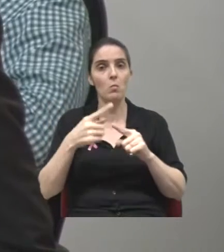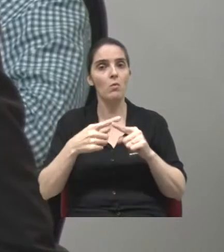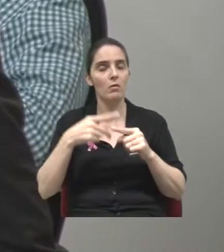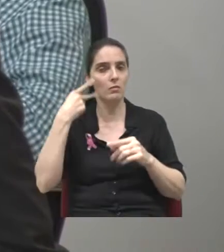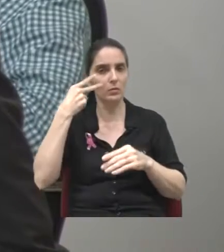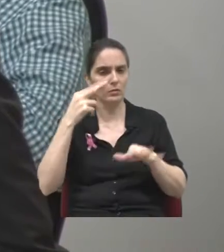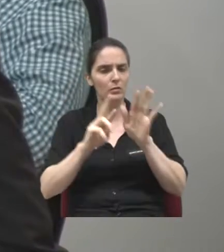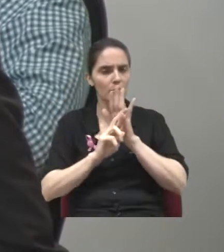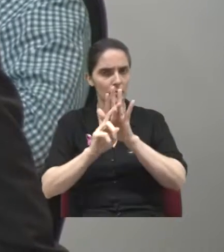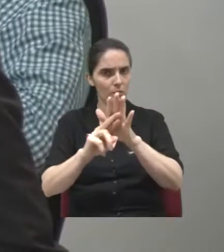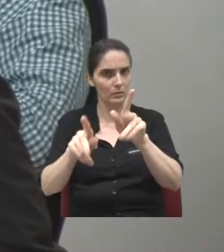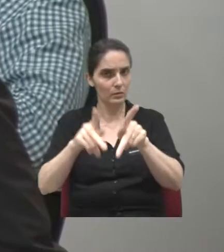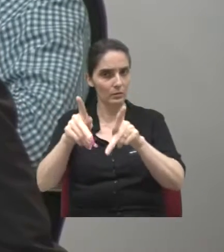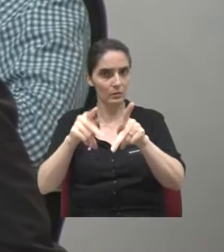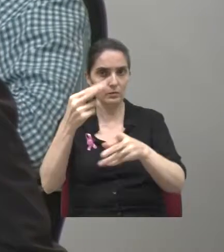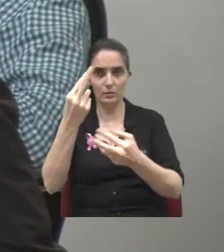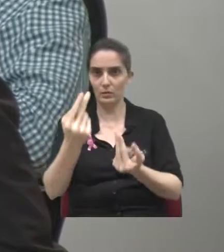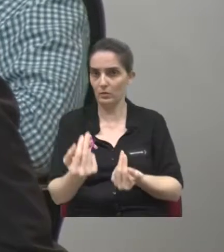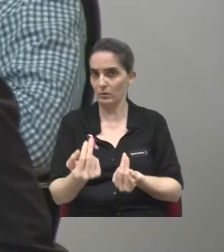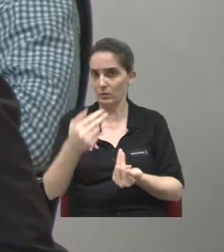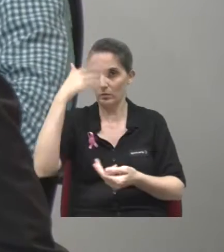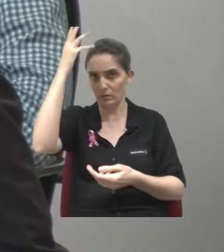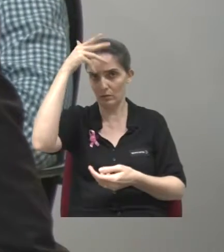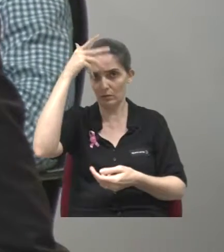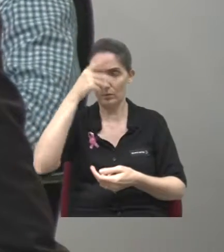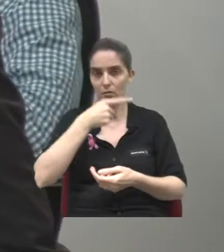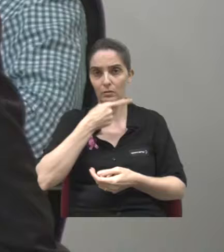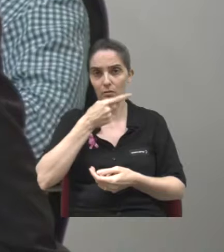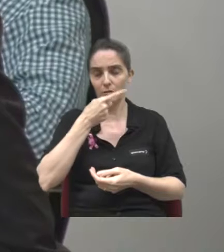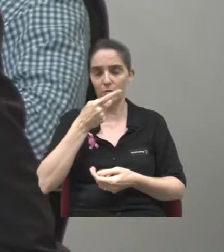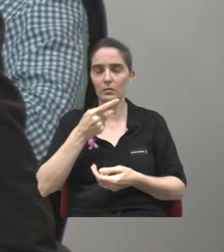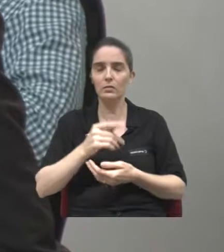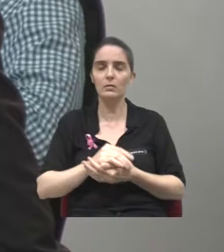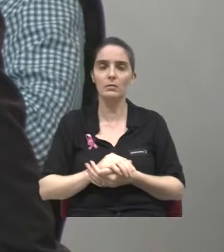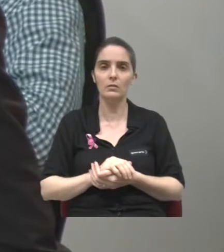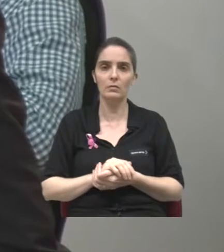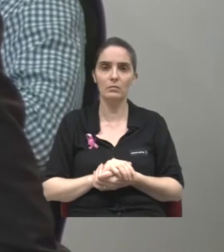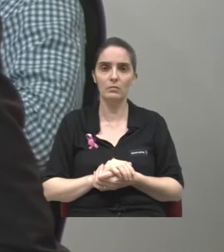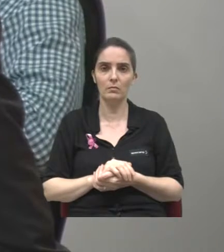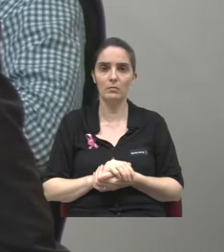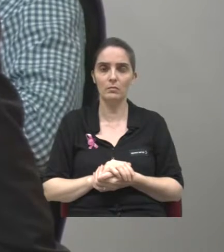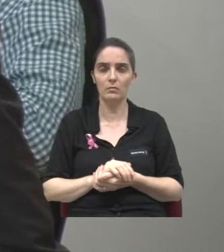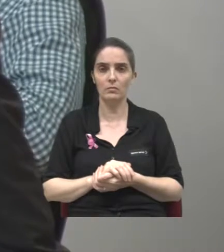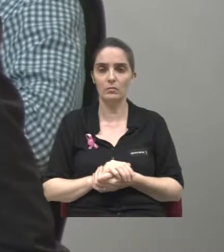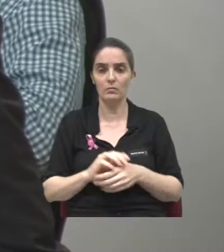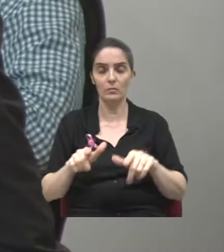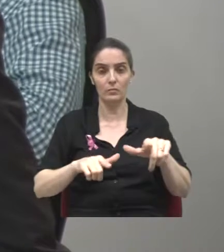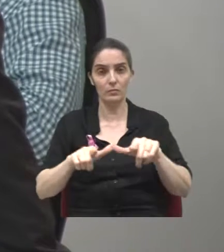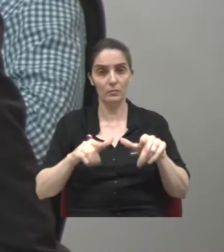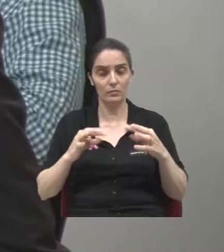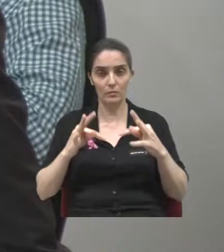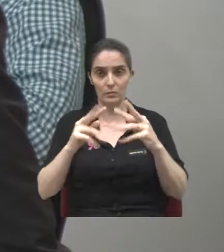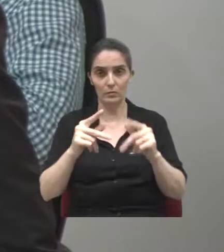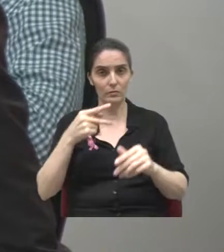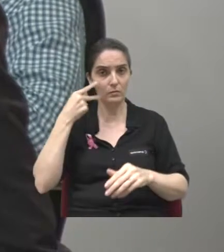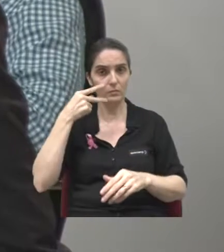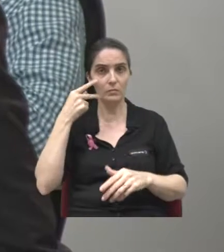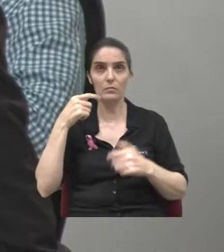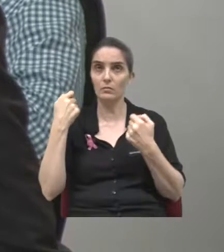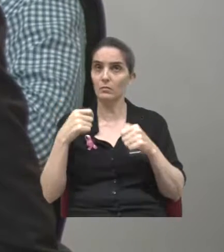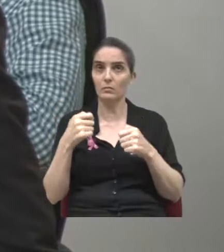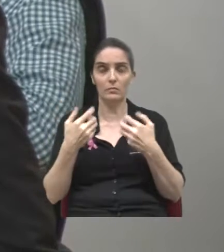Como a vereadora Érica preza muito pela essa casa, eu sei disso, preza pelo trabalho dos vereadores, não podemos mais aceitar isso,